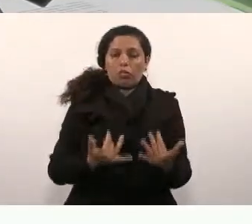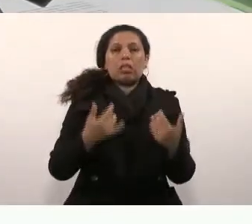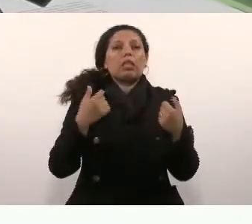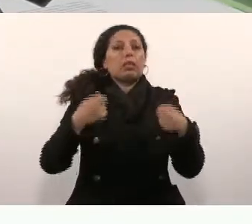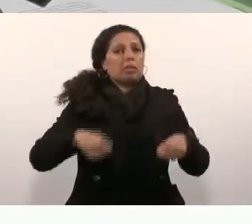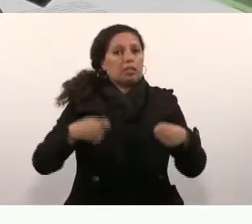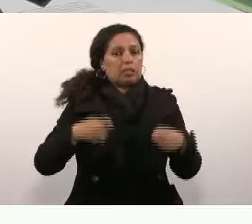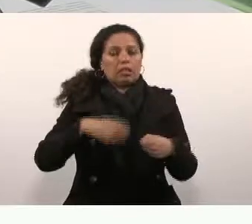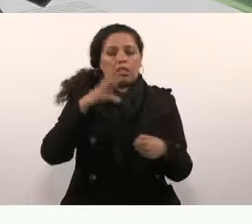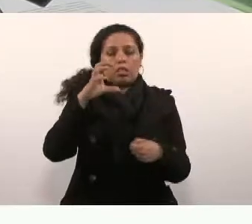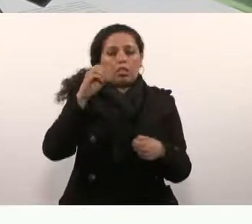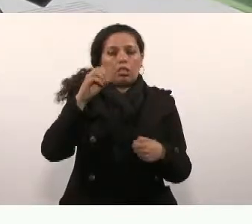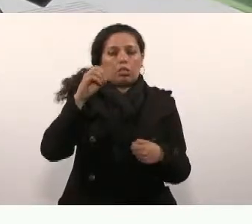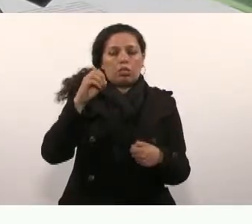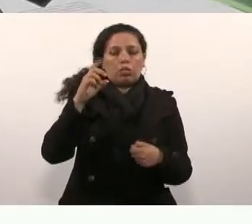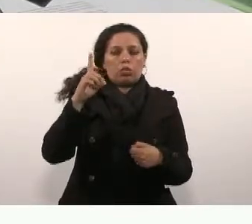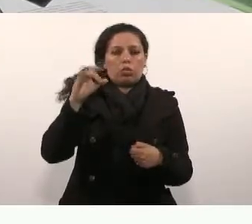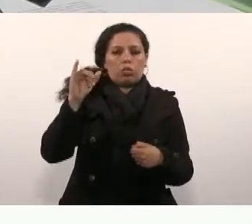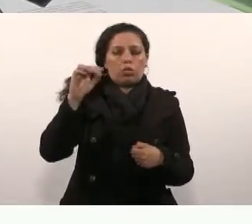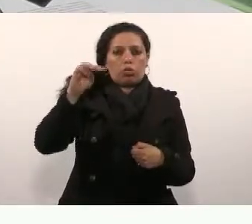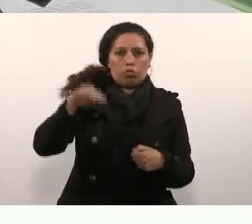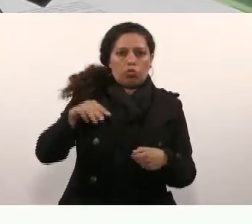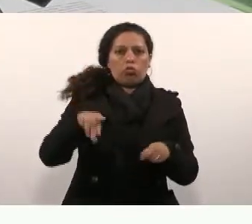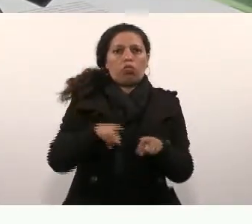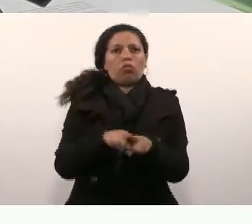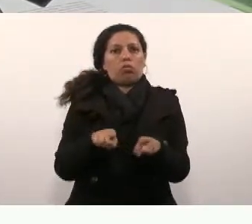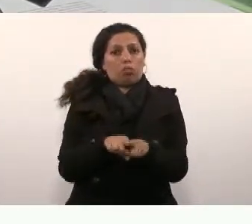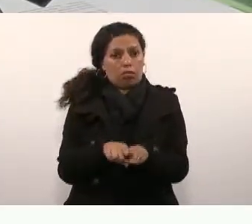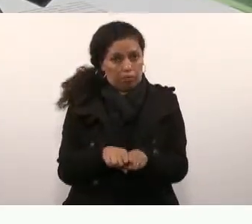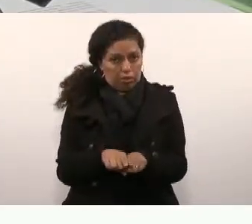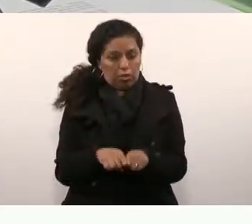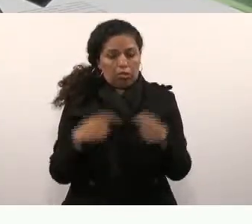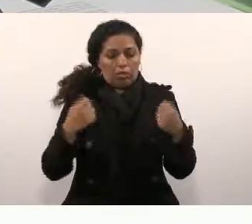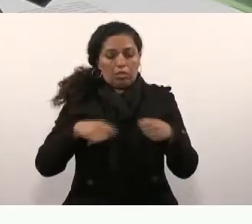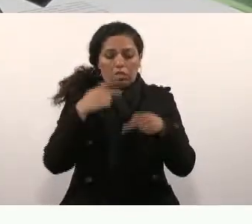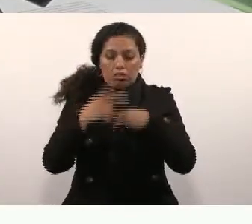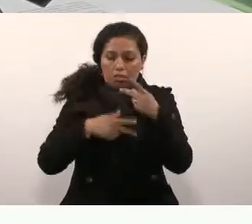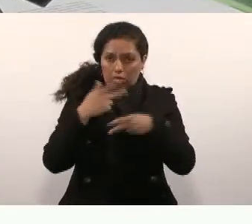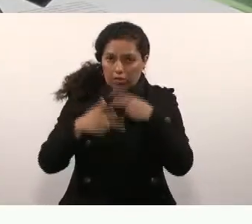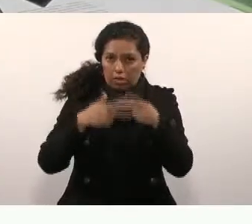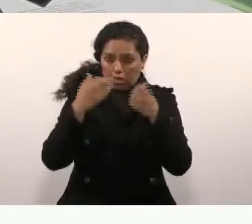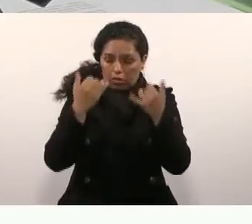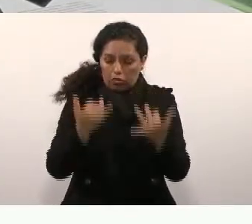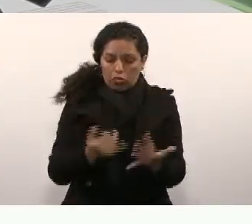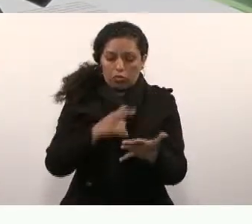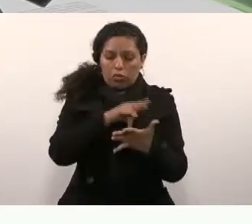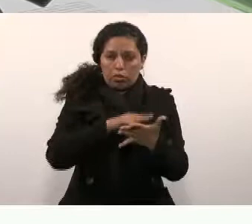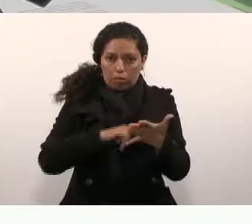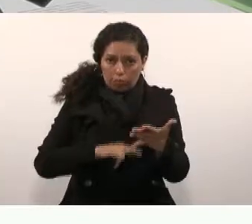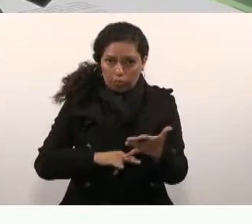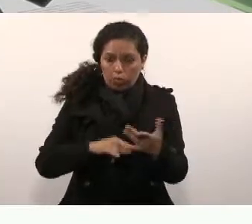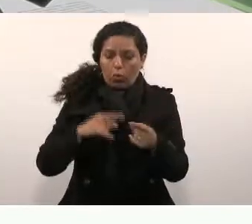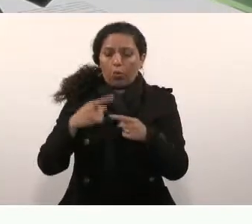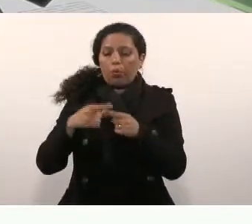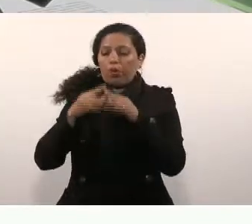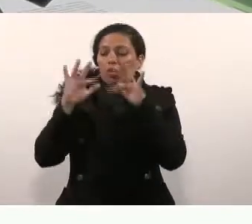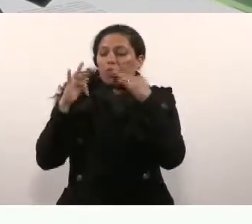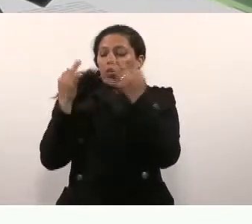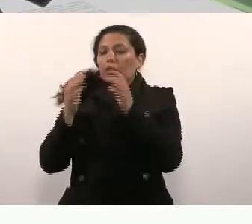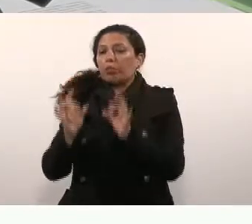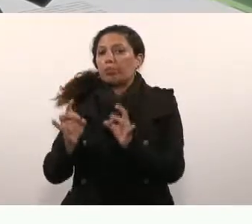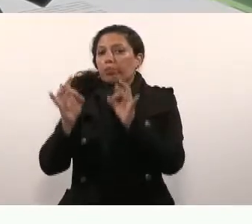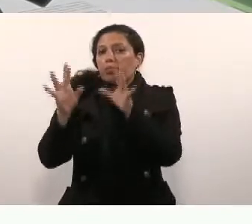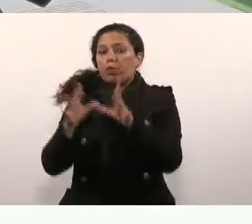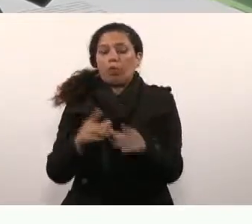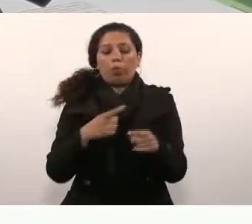muitas informações a respeito. A Companhia de Desenvolvimento Industrial do Estado foi quem operou, em nome do governo do Estado, o processo de desapropriação por meio de 2